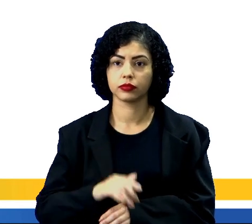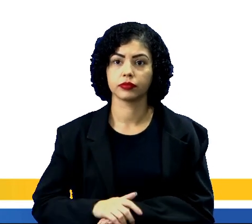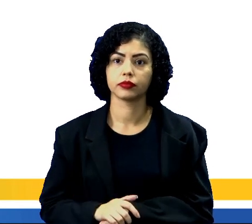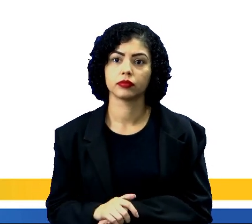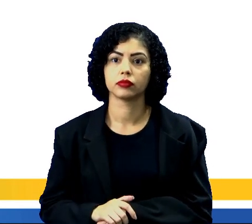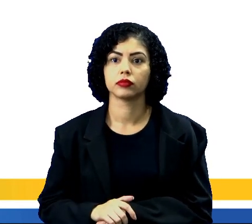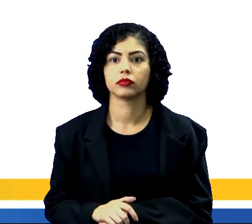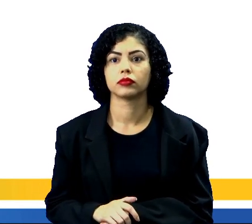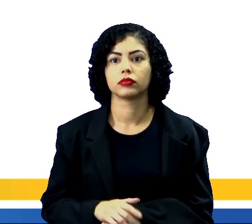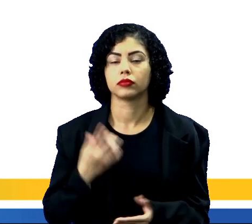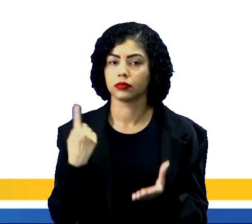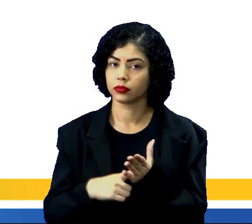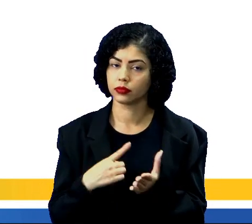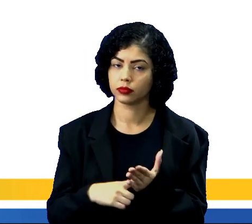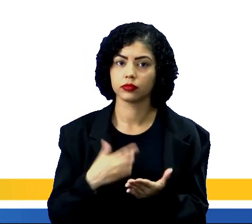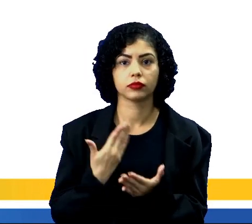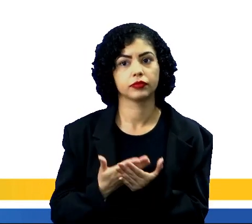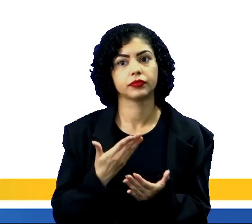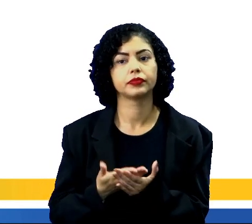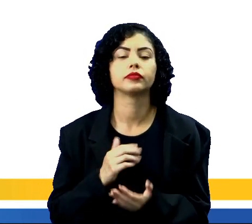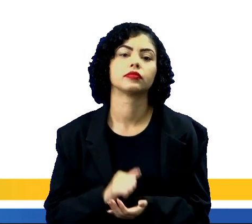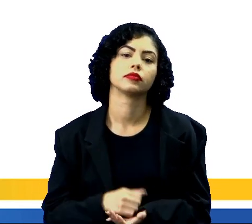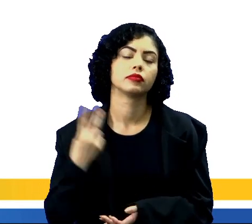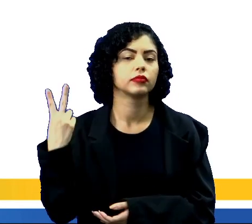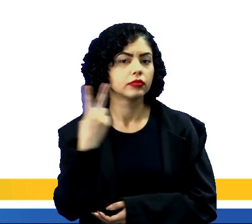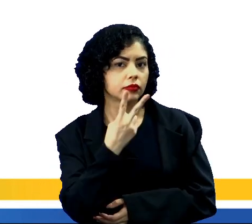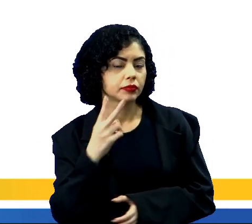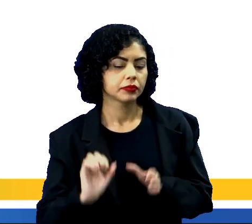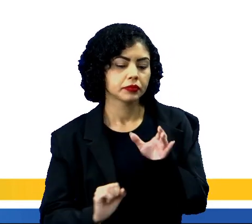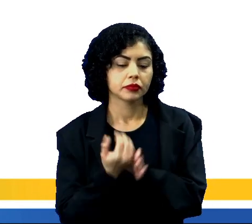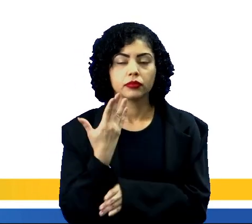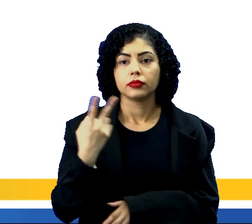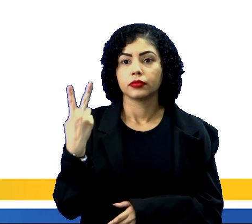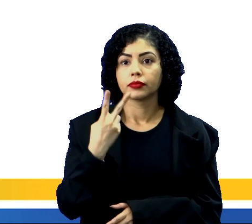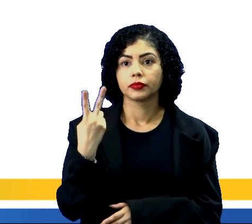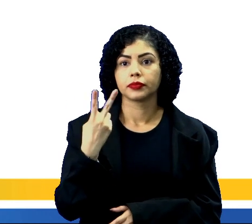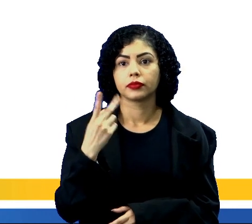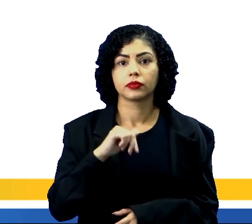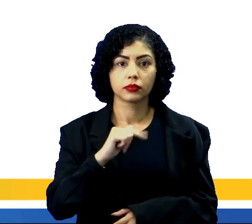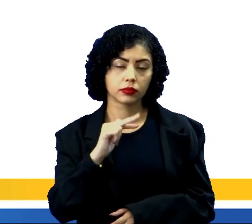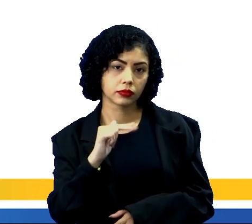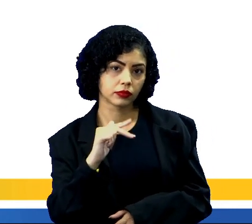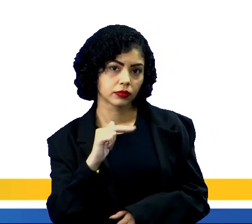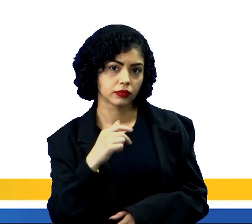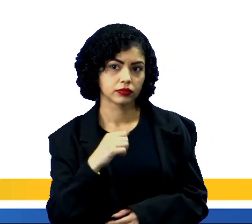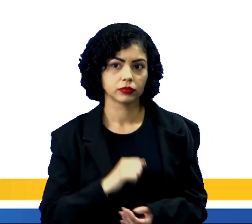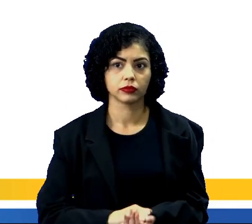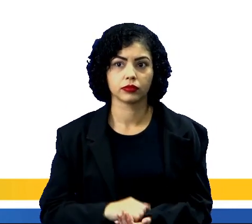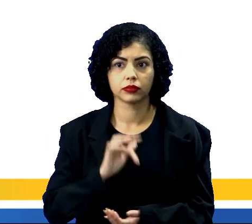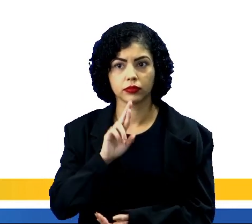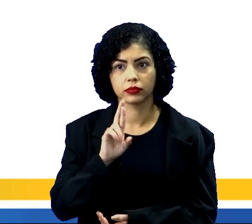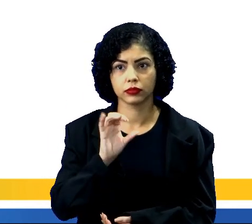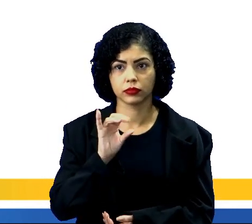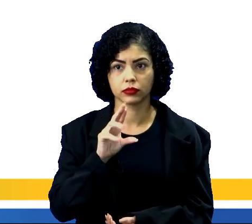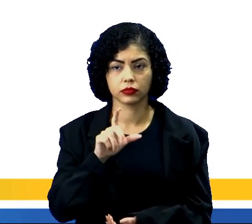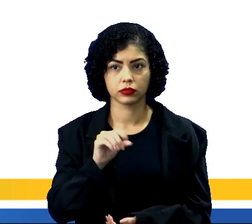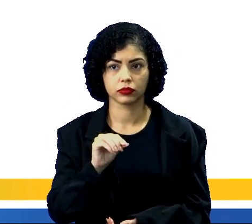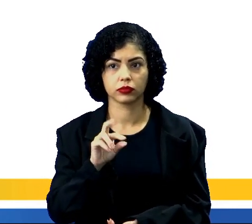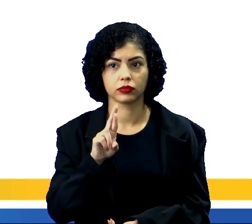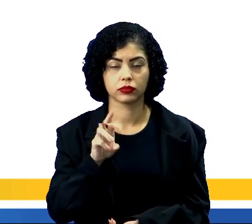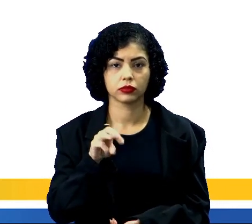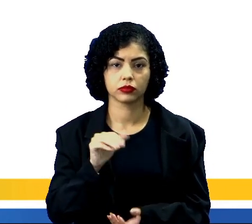fundador. De acordo com a nossa aula, né, a origem mitológica seria a partir da história de Rômulo e Remo, que teriam